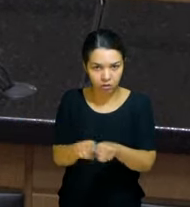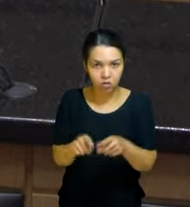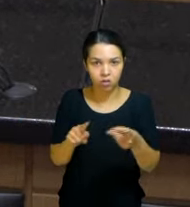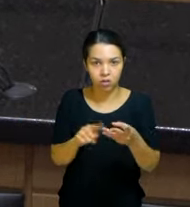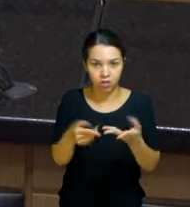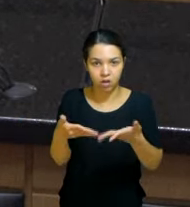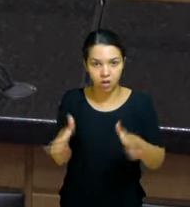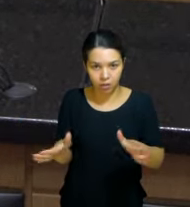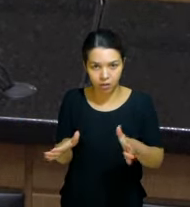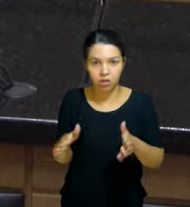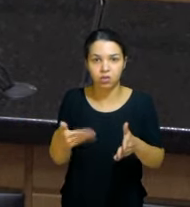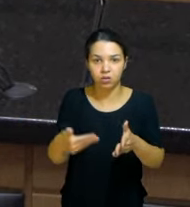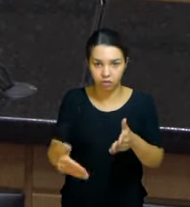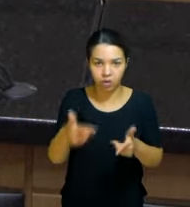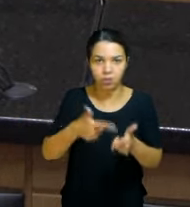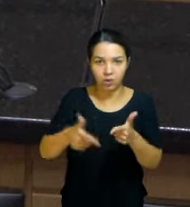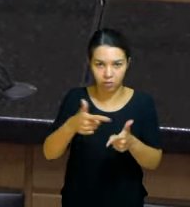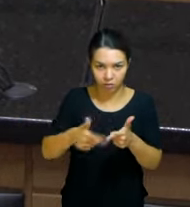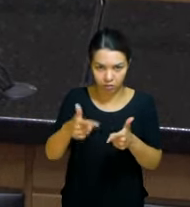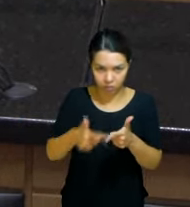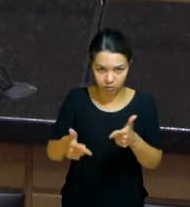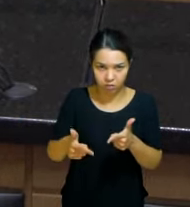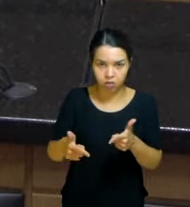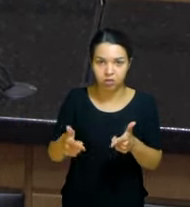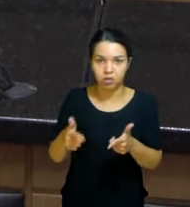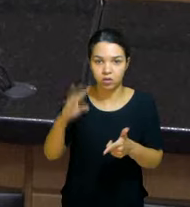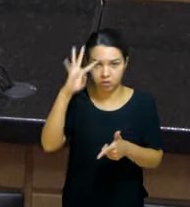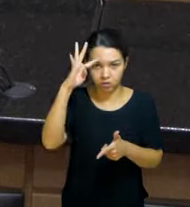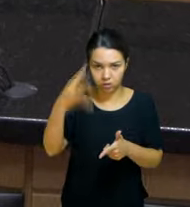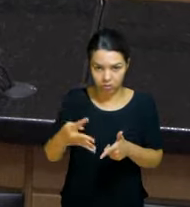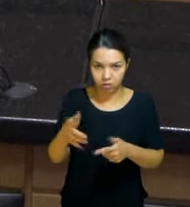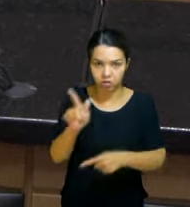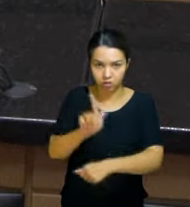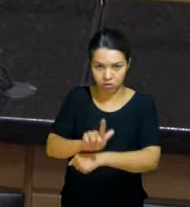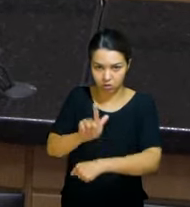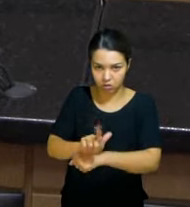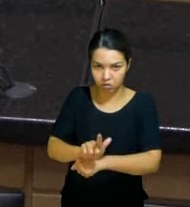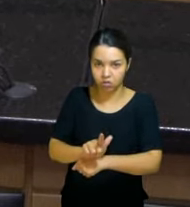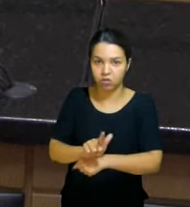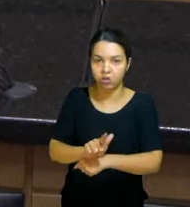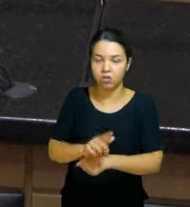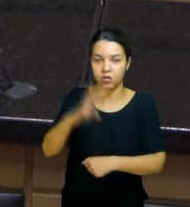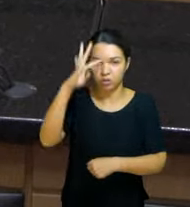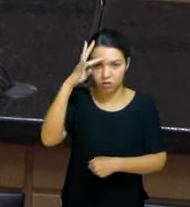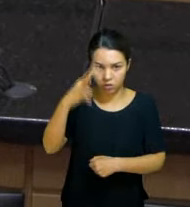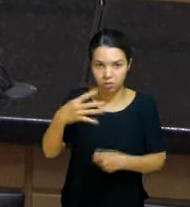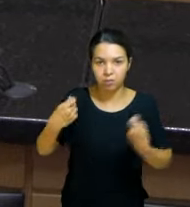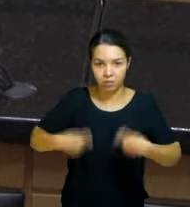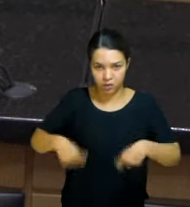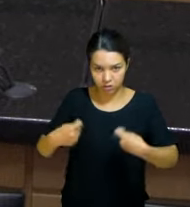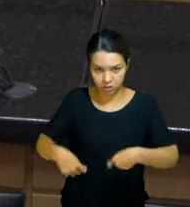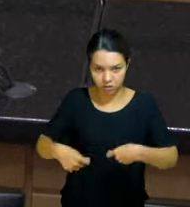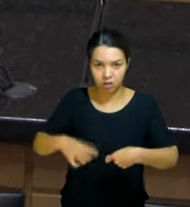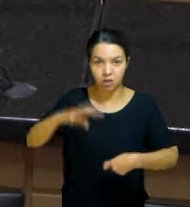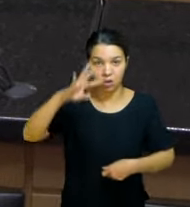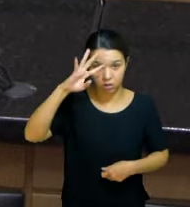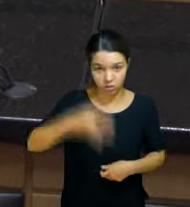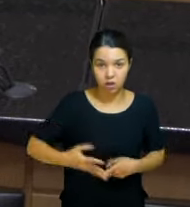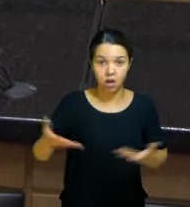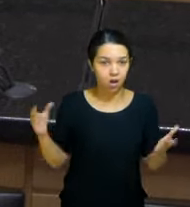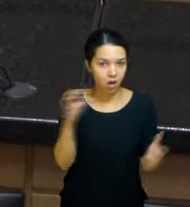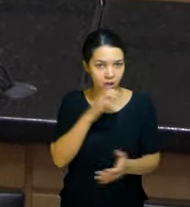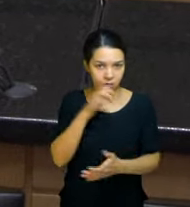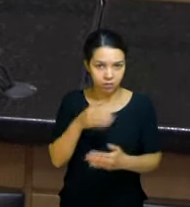abertos e OLESC terão problemas. Então, são soluções de gestão. Essas soluções precisam ser resolvidas antes do